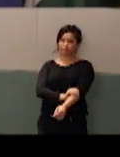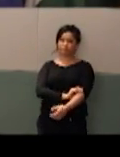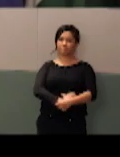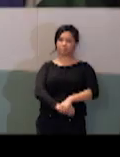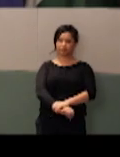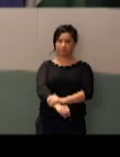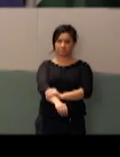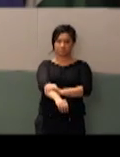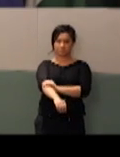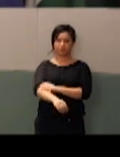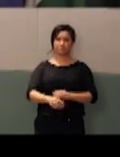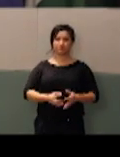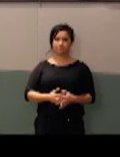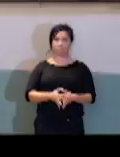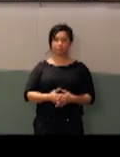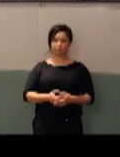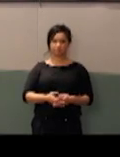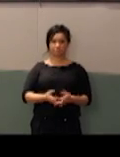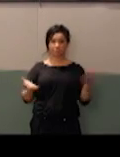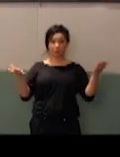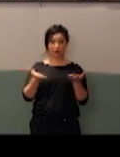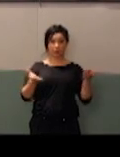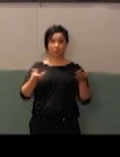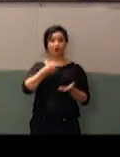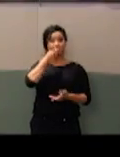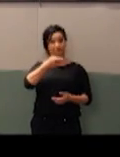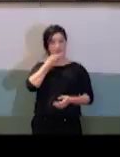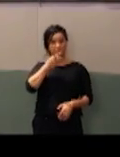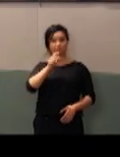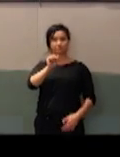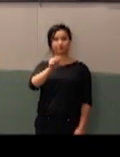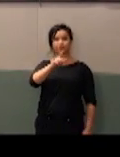O próximo candidato a comentar o assunto é o candidato Arruda.